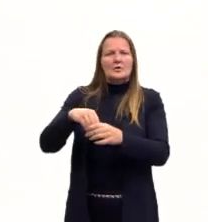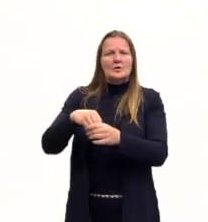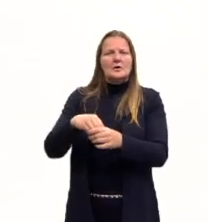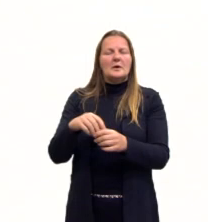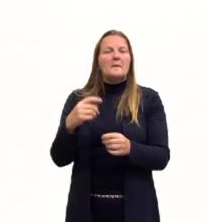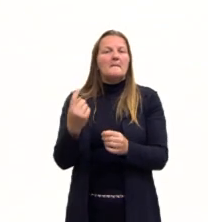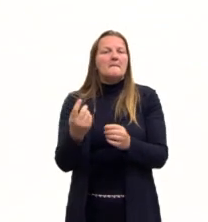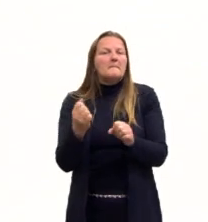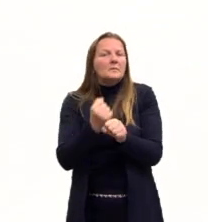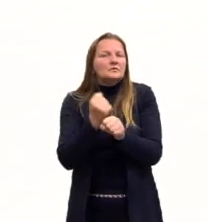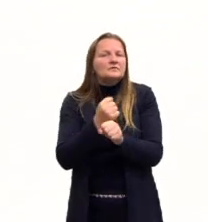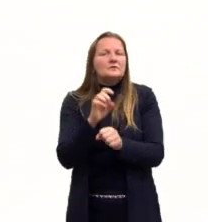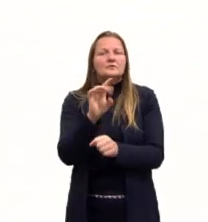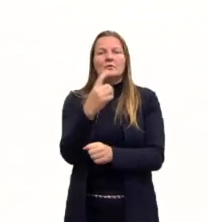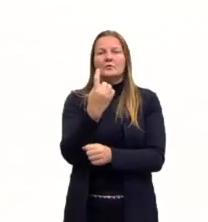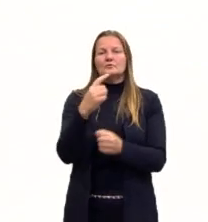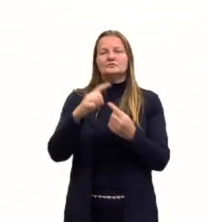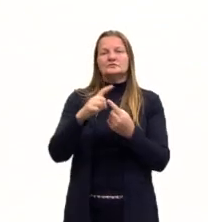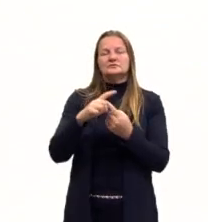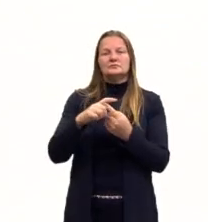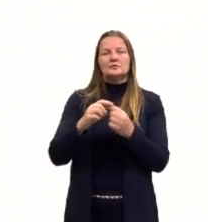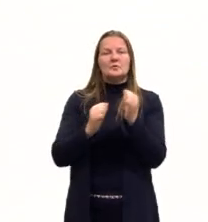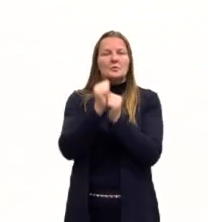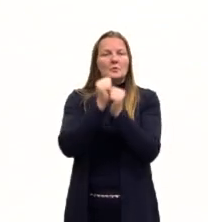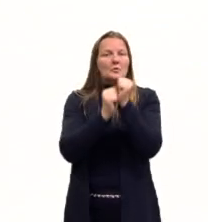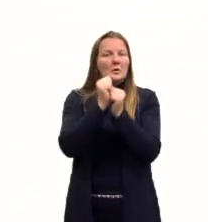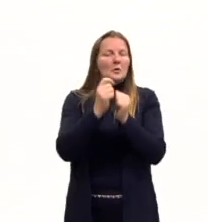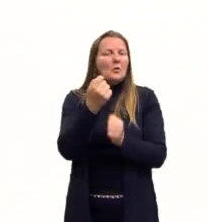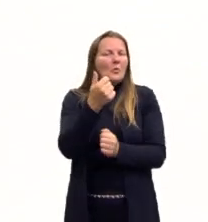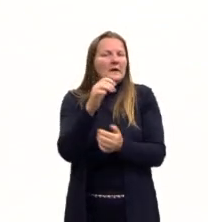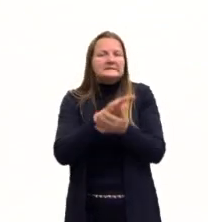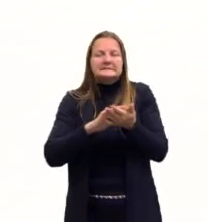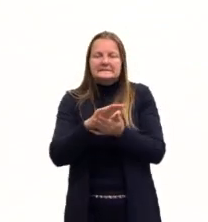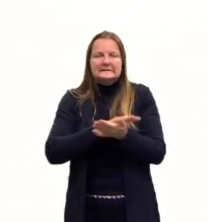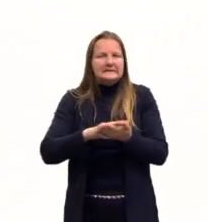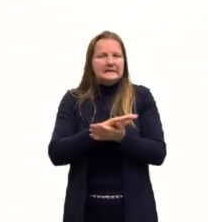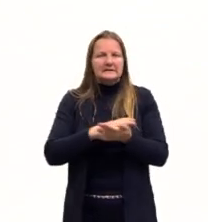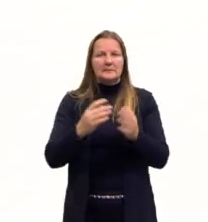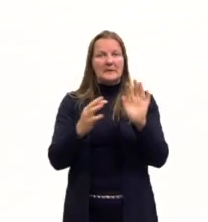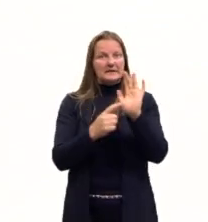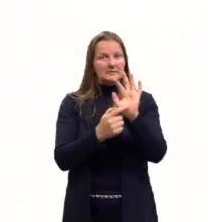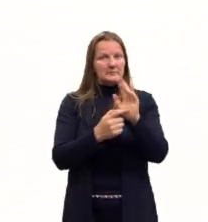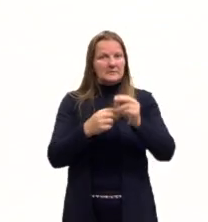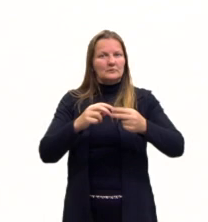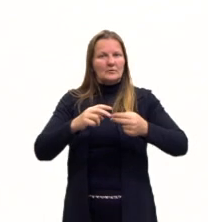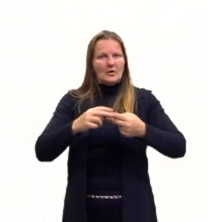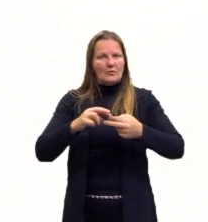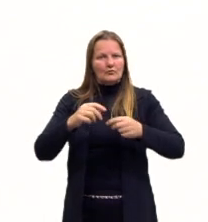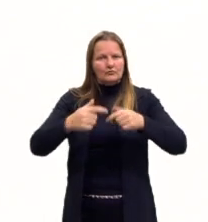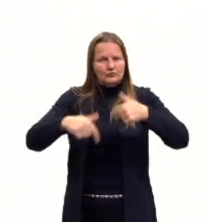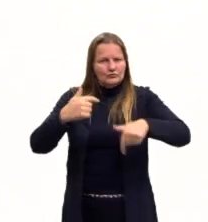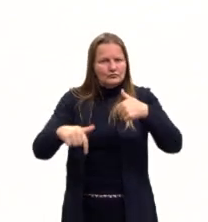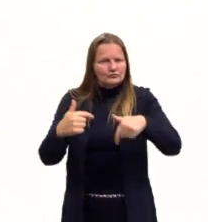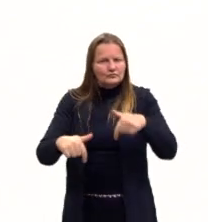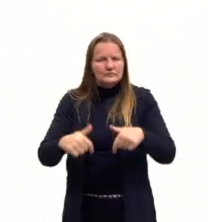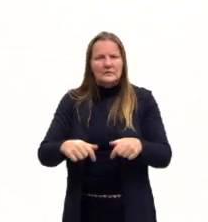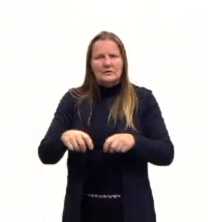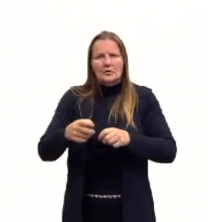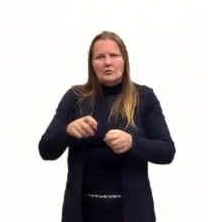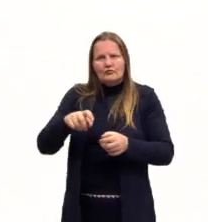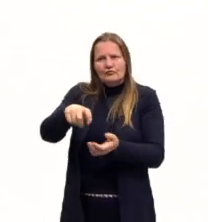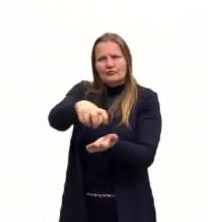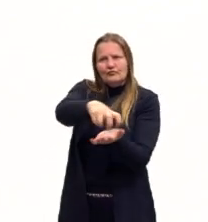toda aquela questão que a gente já viu menos mecanizado às vezes nem tem a questão mecânica nessa são